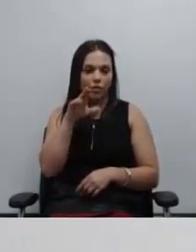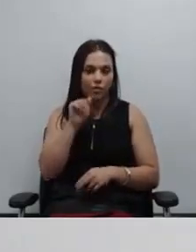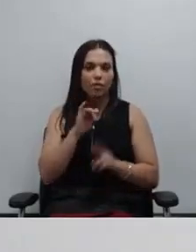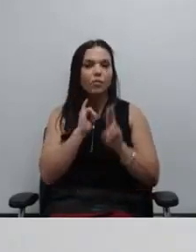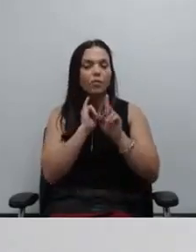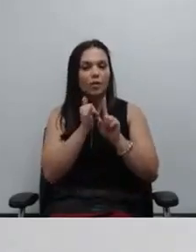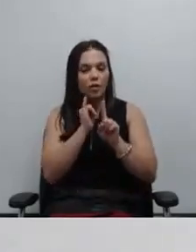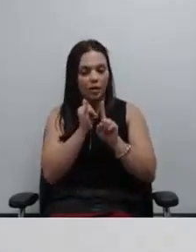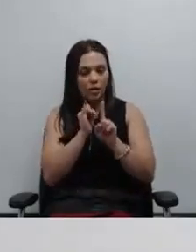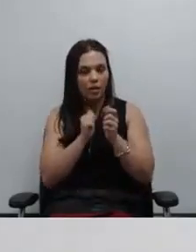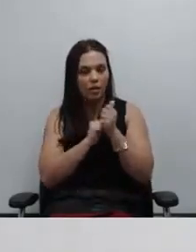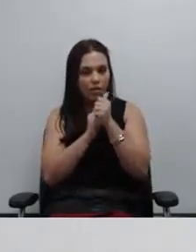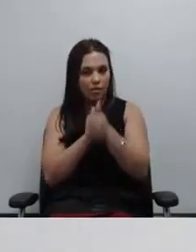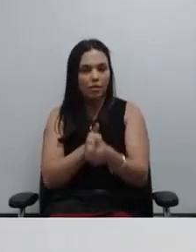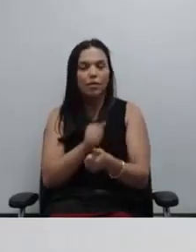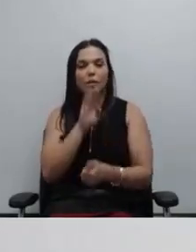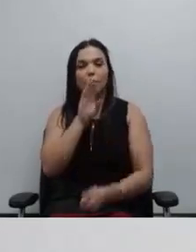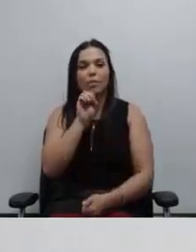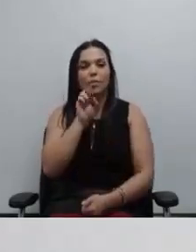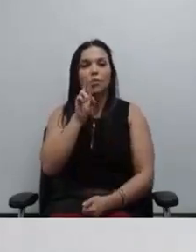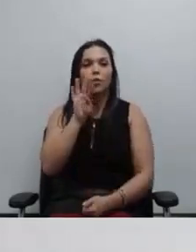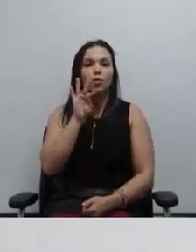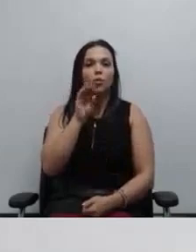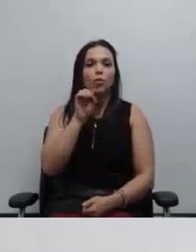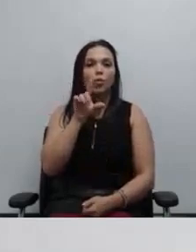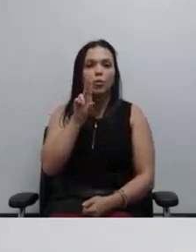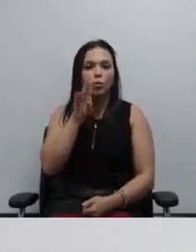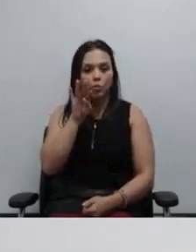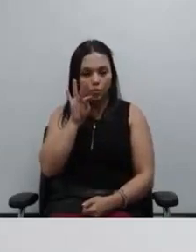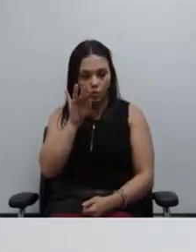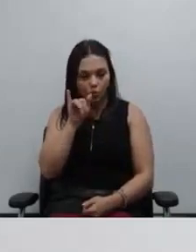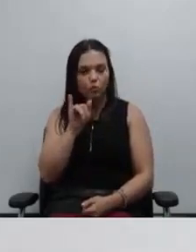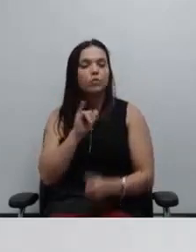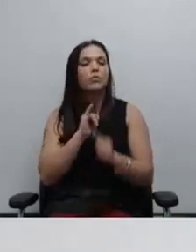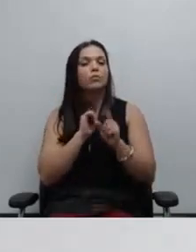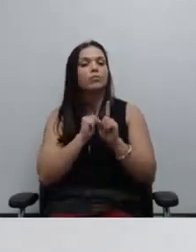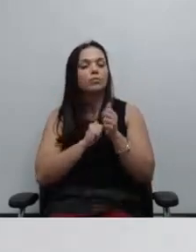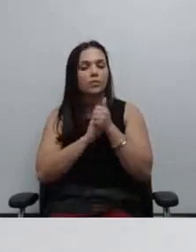Excelentíssimo conselheiro Bruno Bortolucci Baguin. Com o relator, presidente.